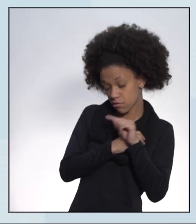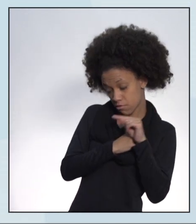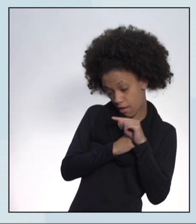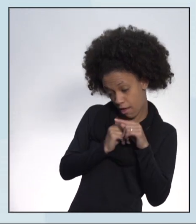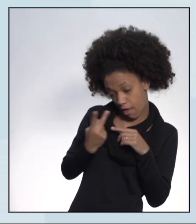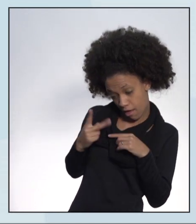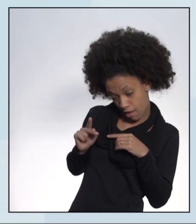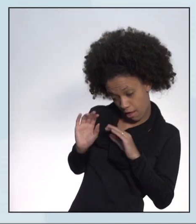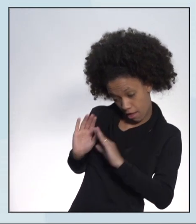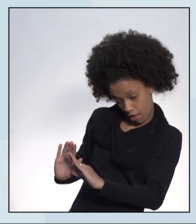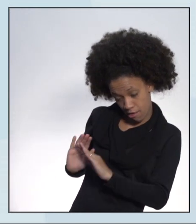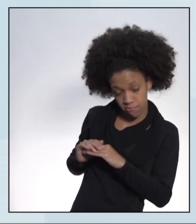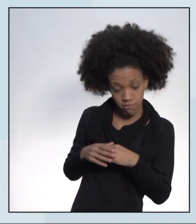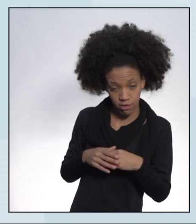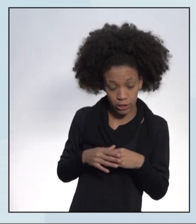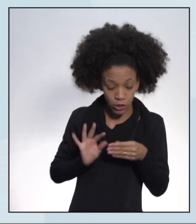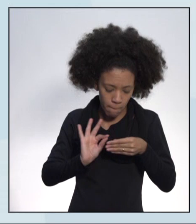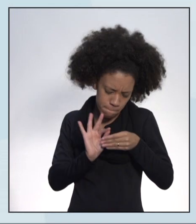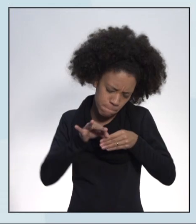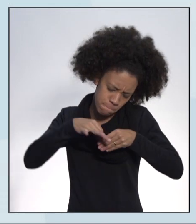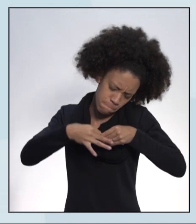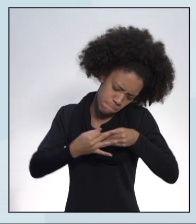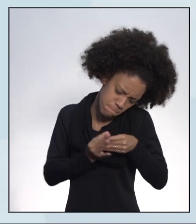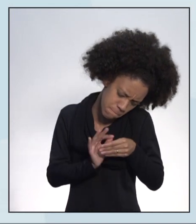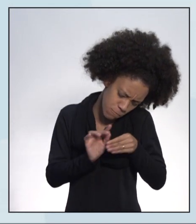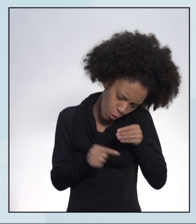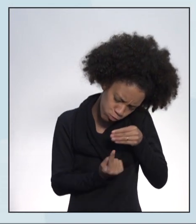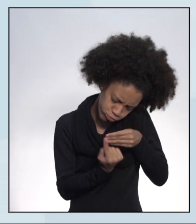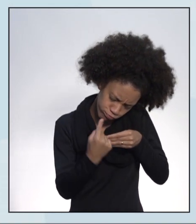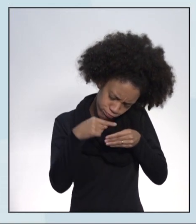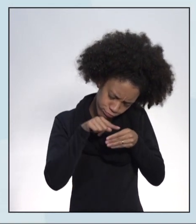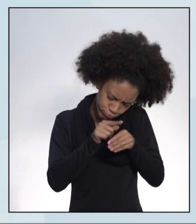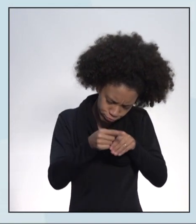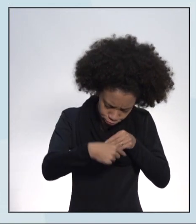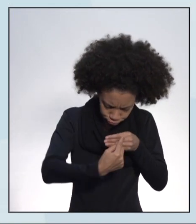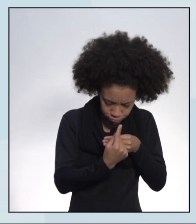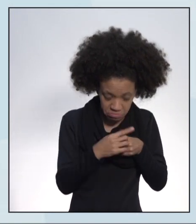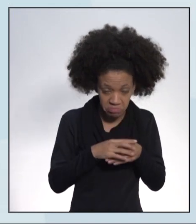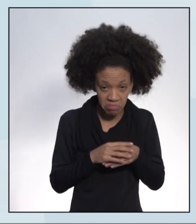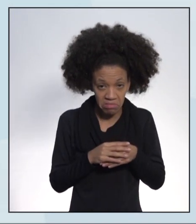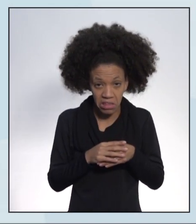a eles, furando abaixo e acima. A